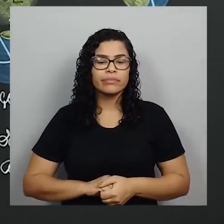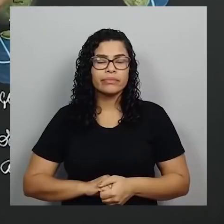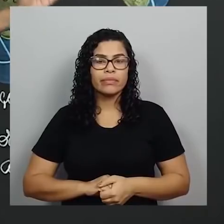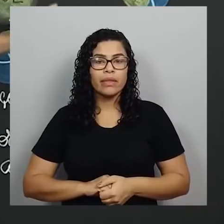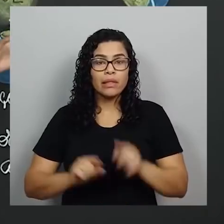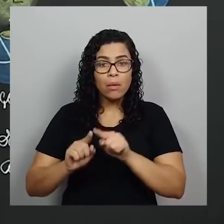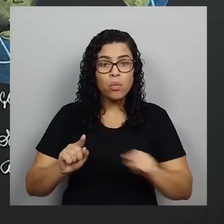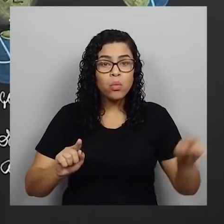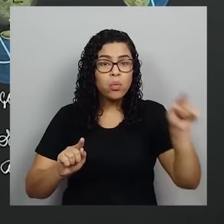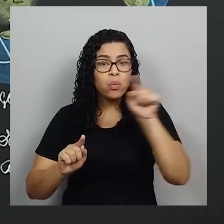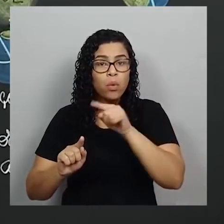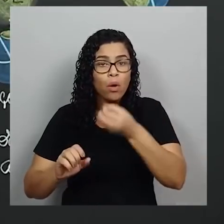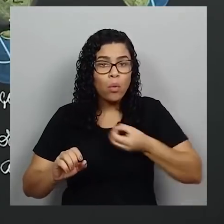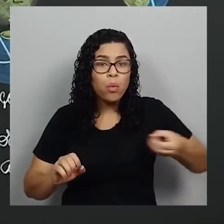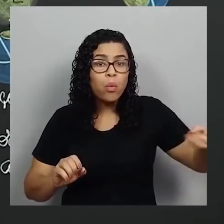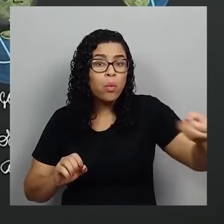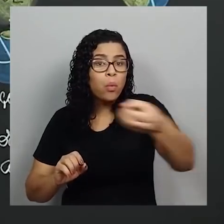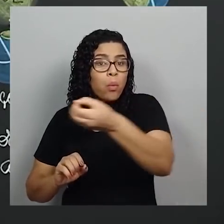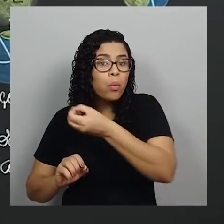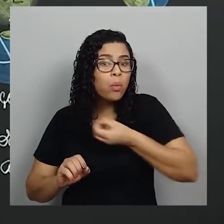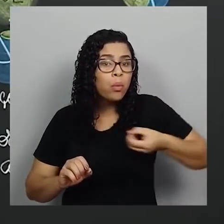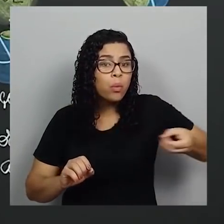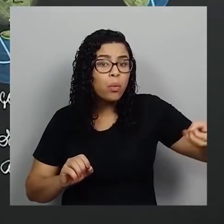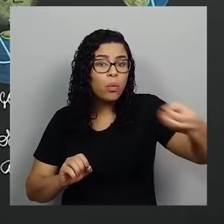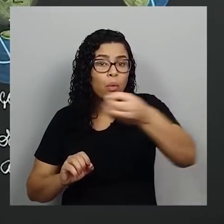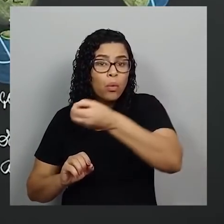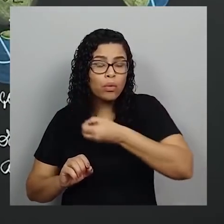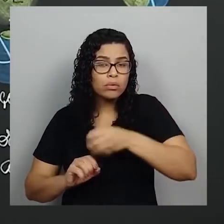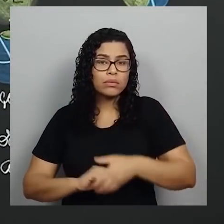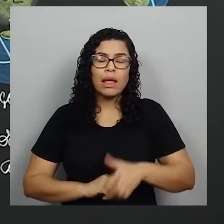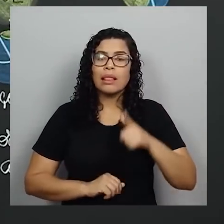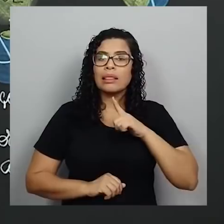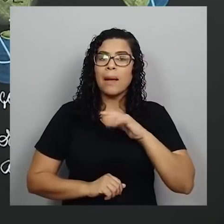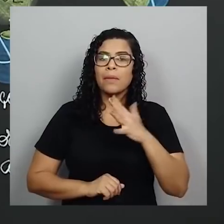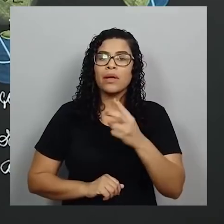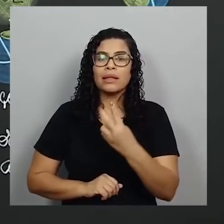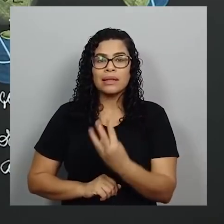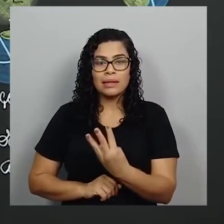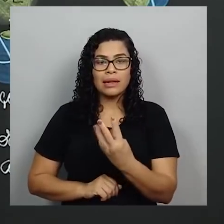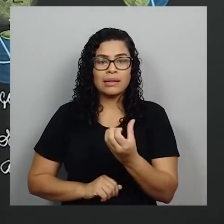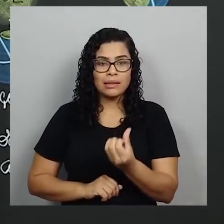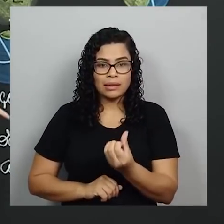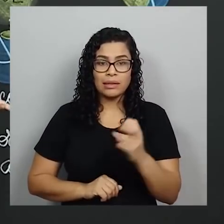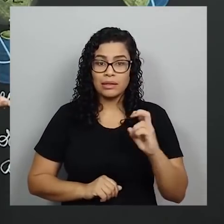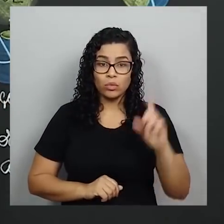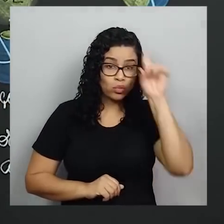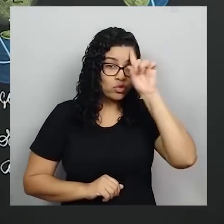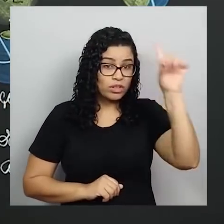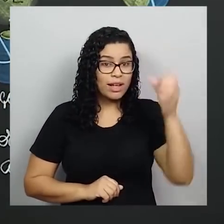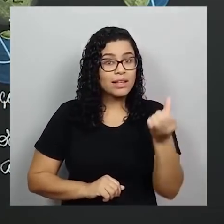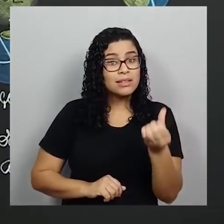Esse caminho, essa órbita do planeta ao redor do Sol, ele não dura 365 dias e 6